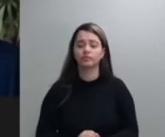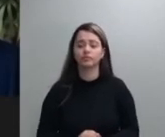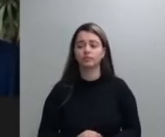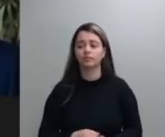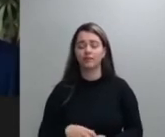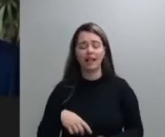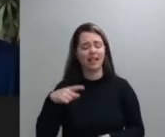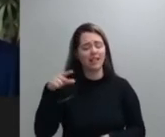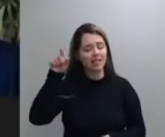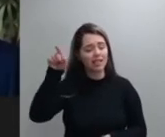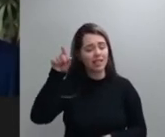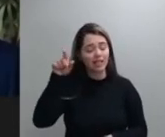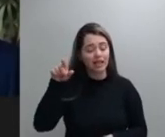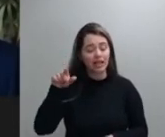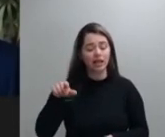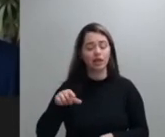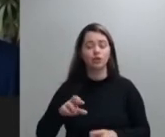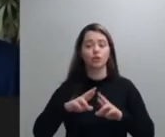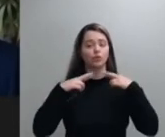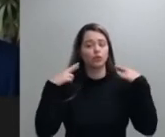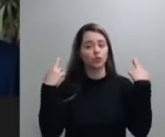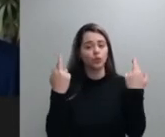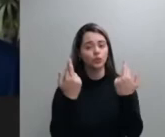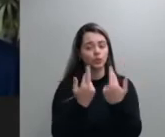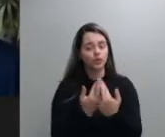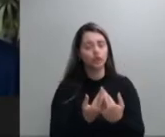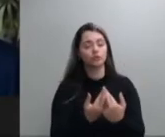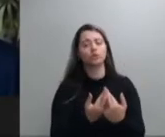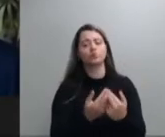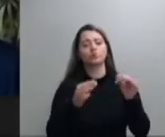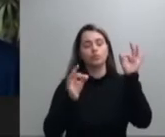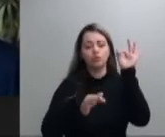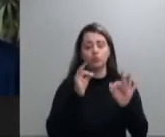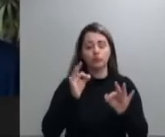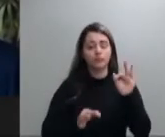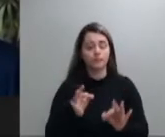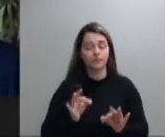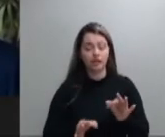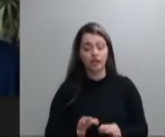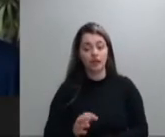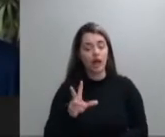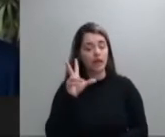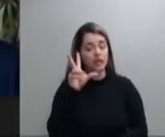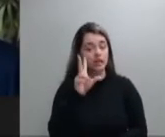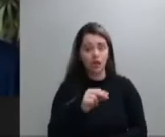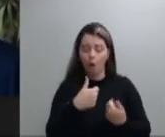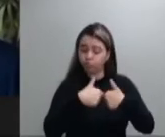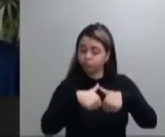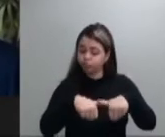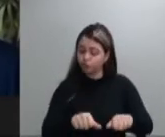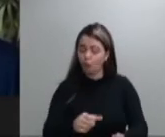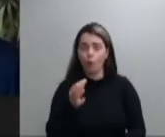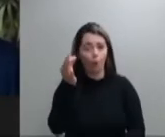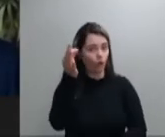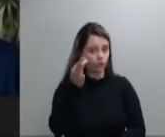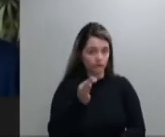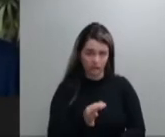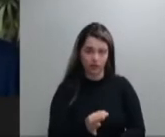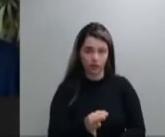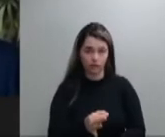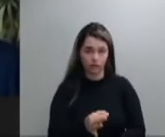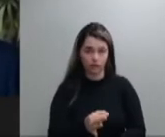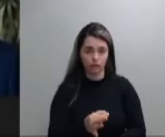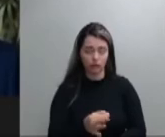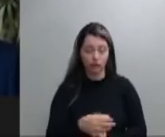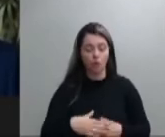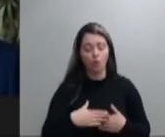turma na corte me lembro que aí ficou não definido falando que quando envolve aquela lei